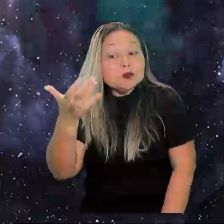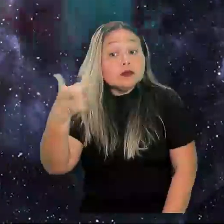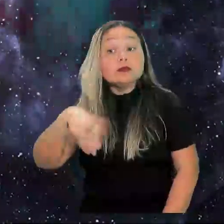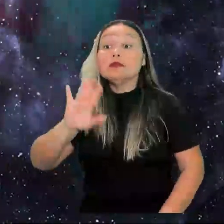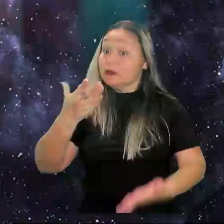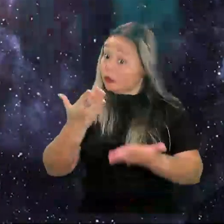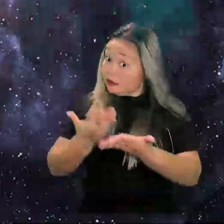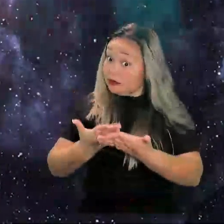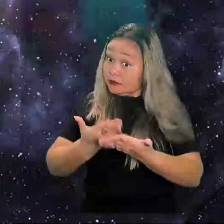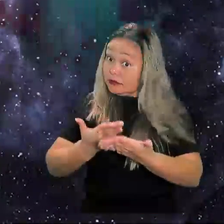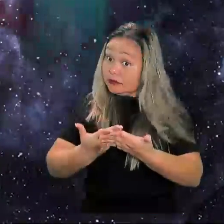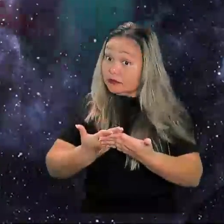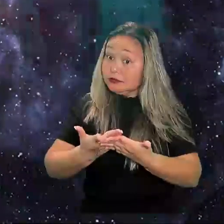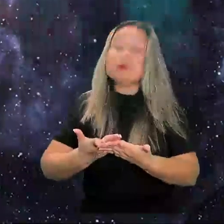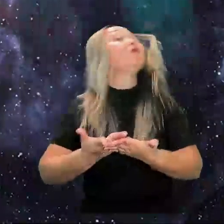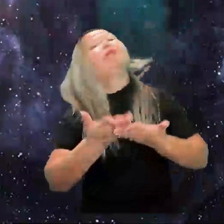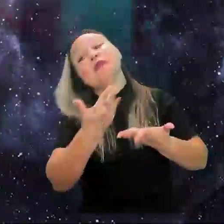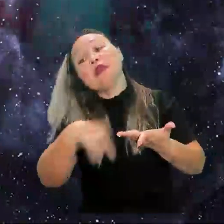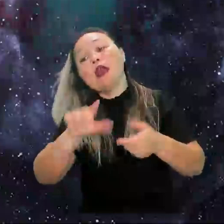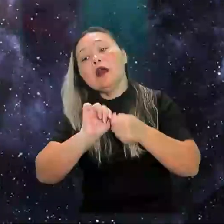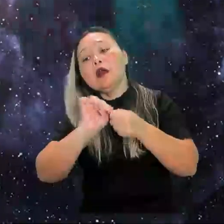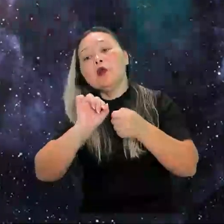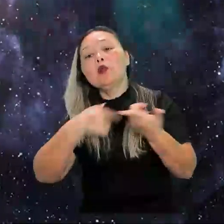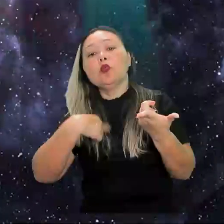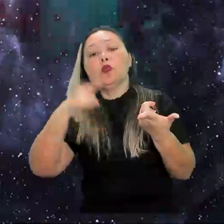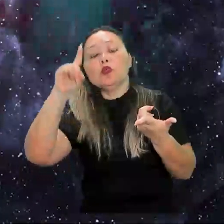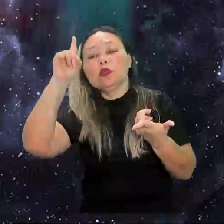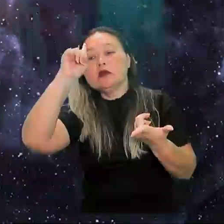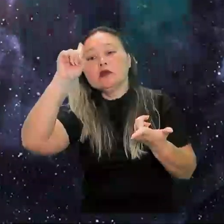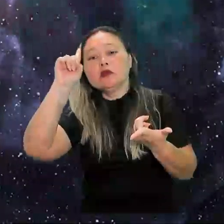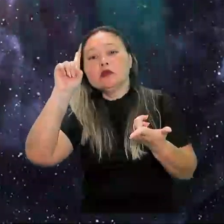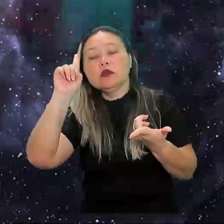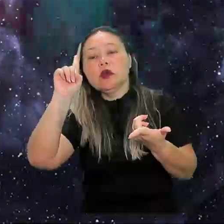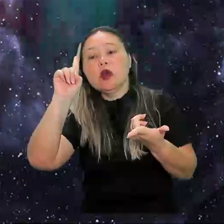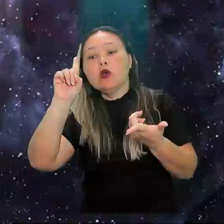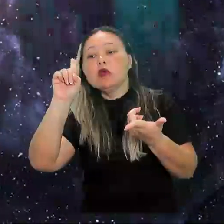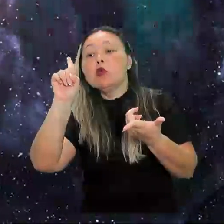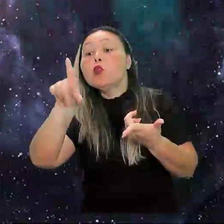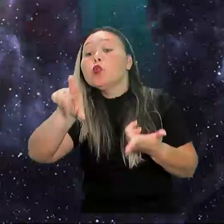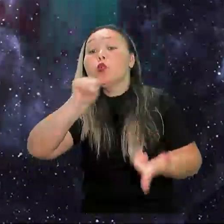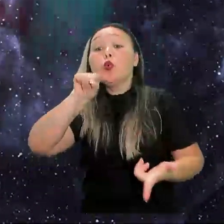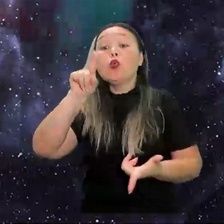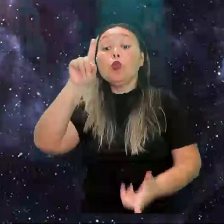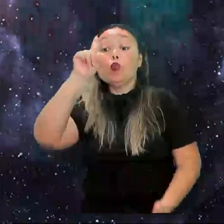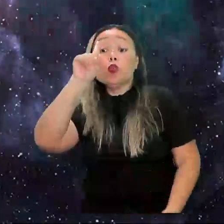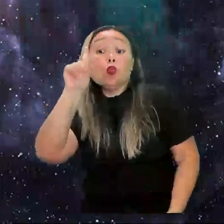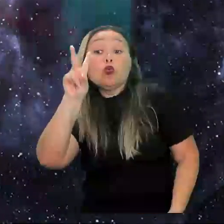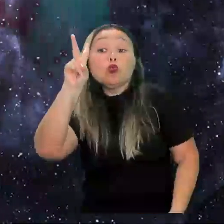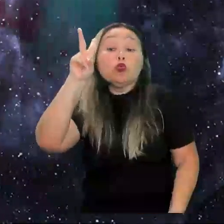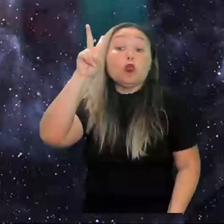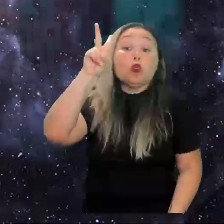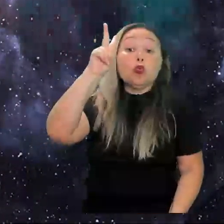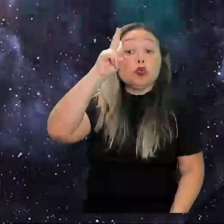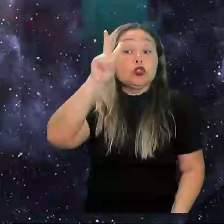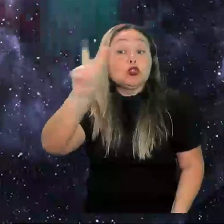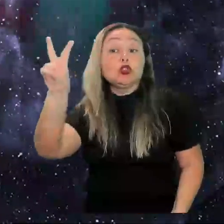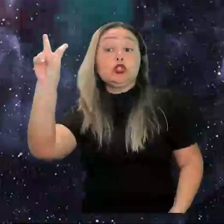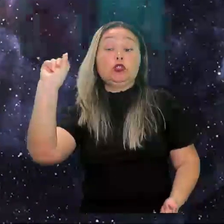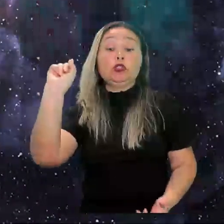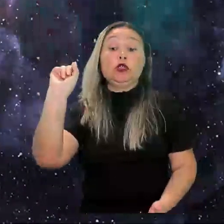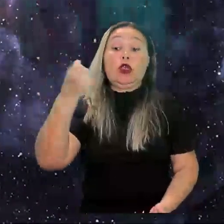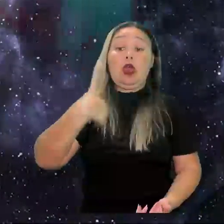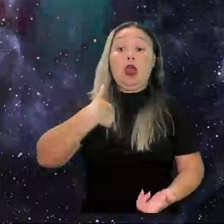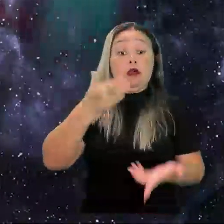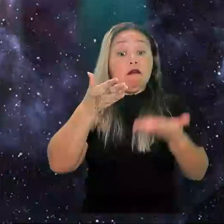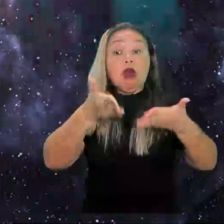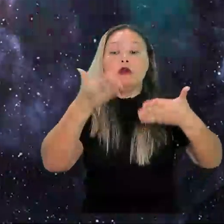vou estudar. Aí, vou mostrar todo dia, né? Escolhe um dia ou dois, não sei, para você